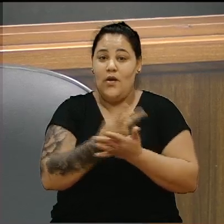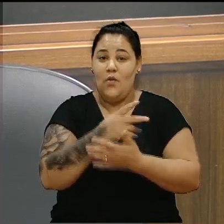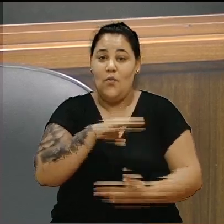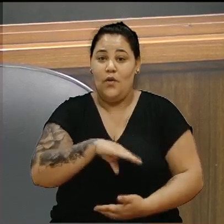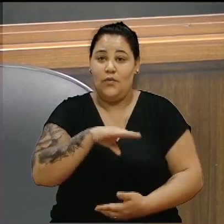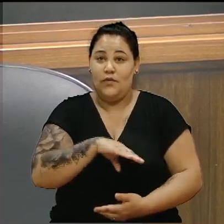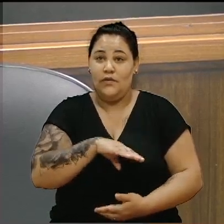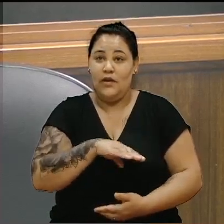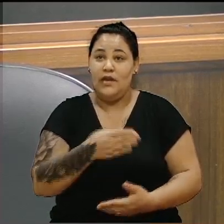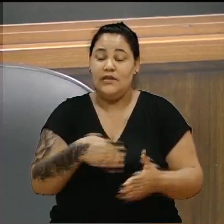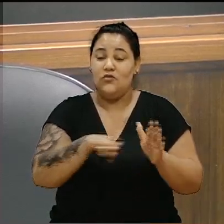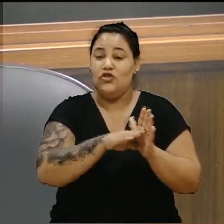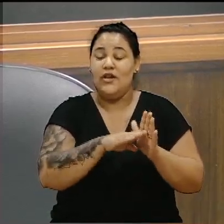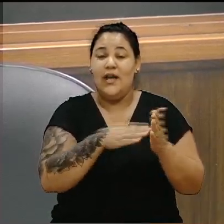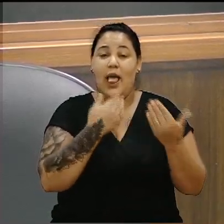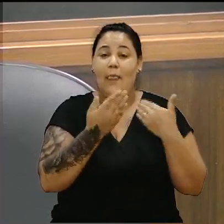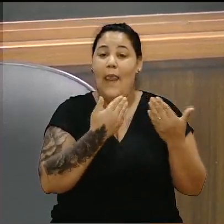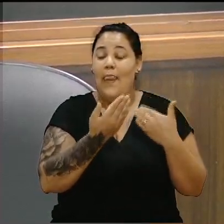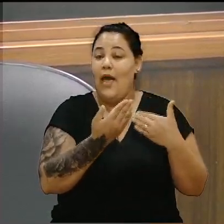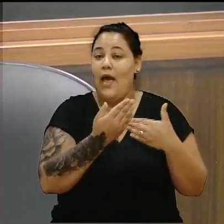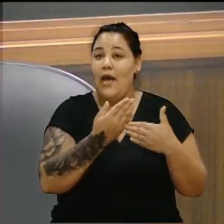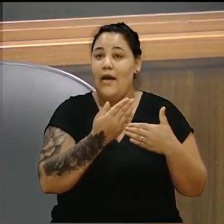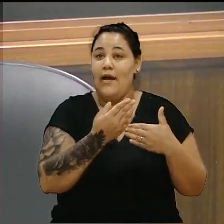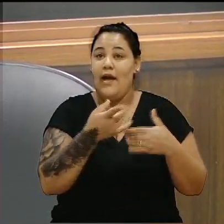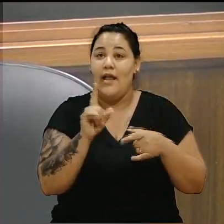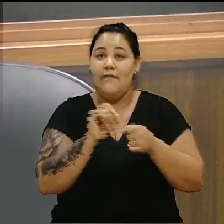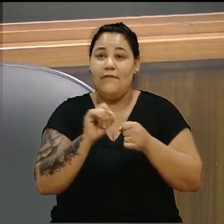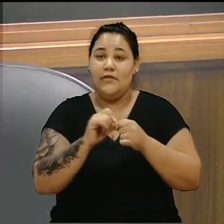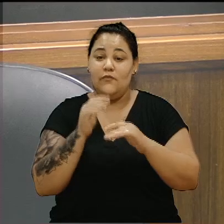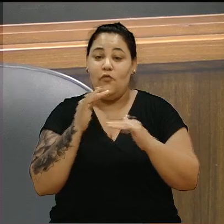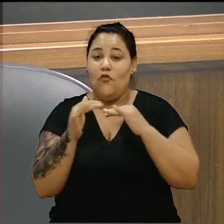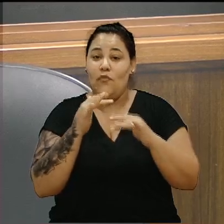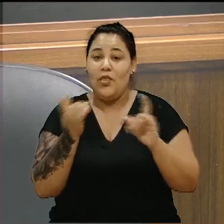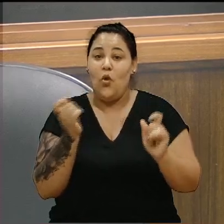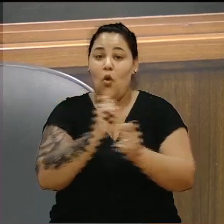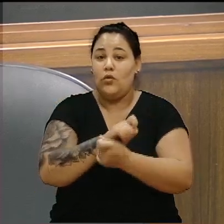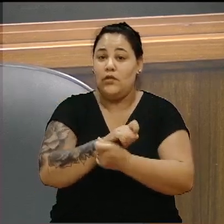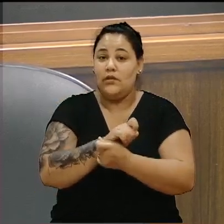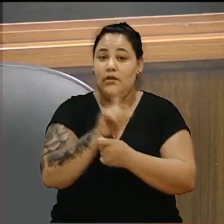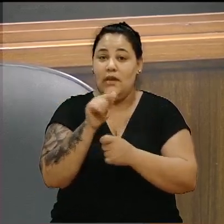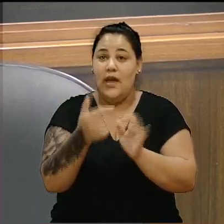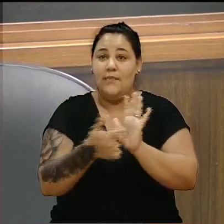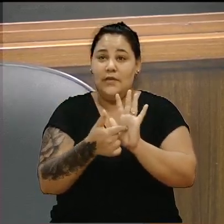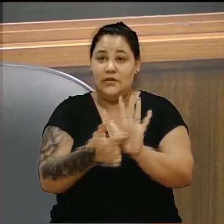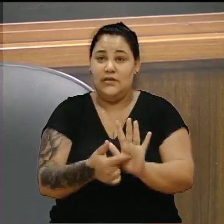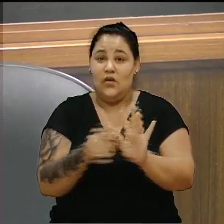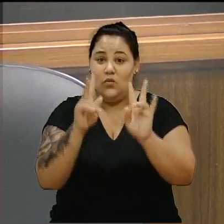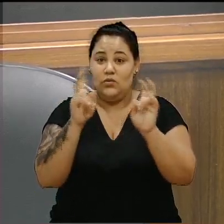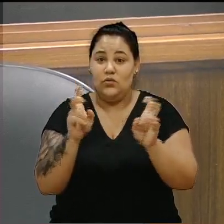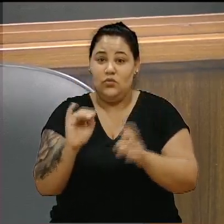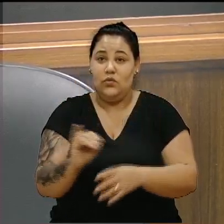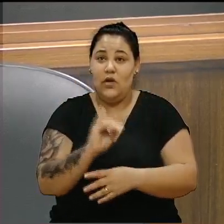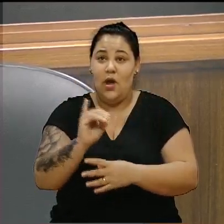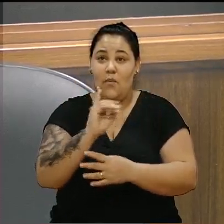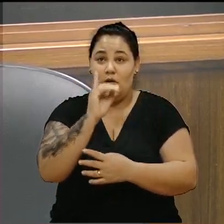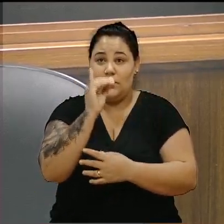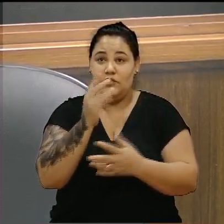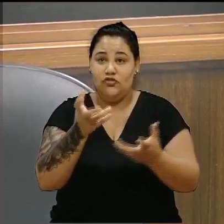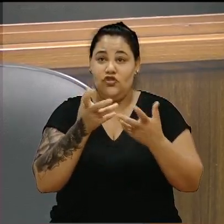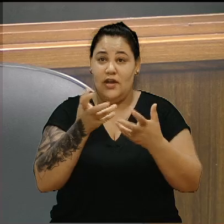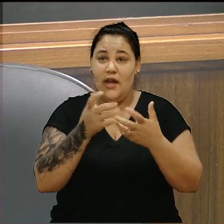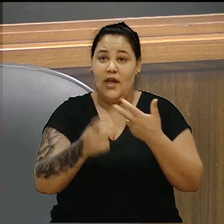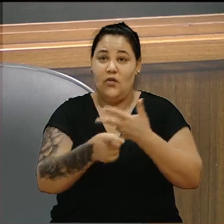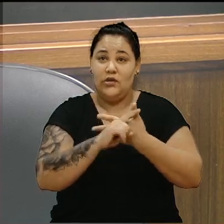sem diálogo. Eles vêm para fazer um movimento contrário, que é de apresentar uma pauta importante que a gente quer que o